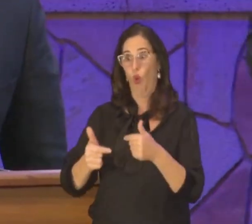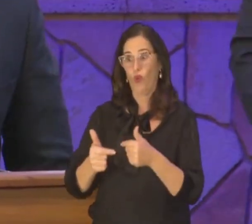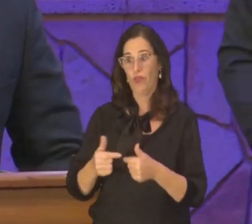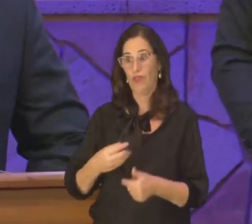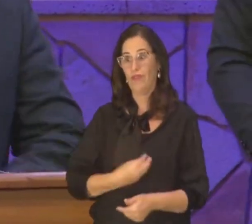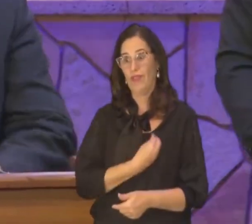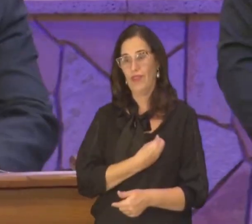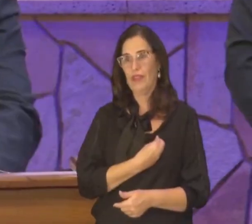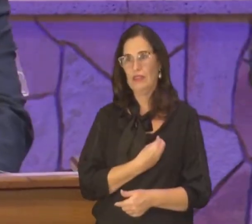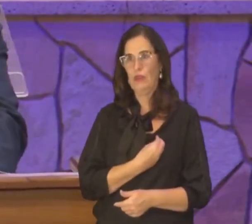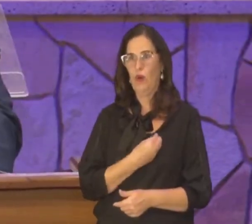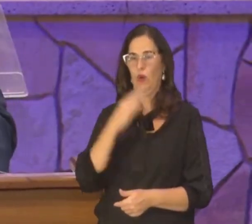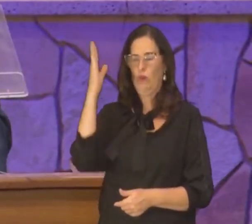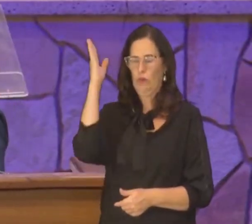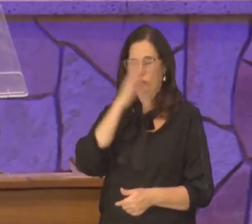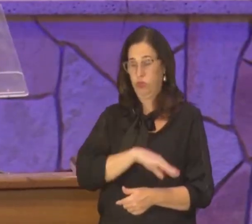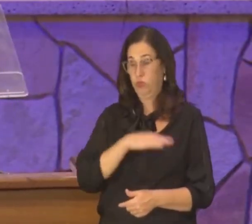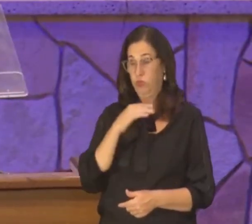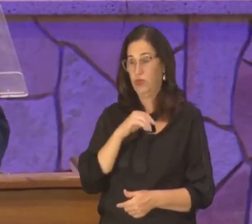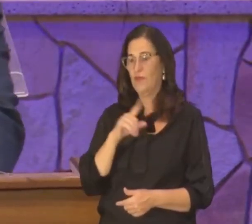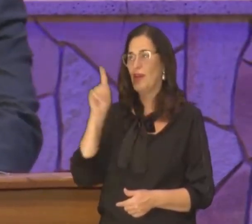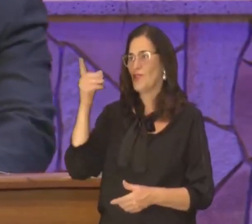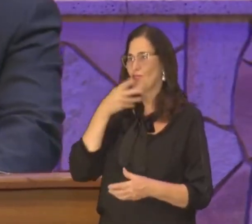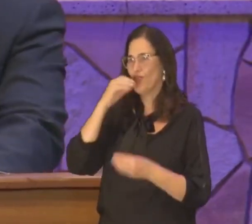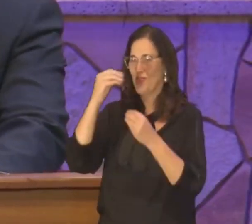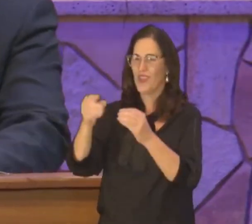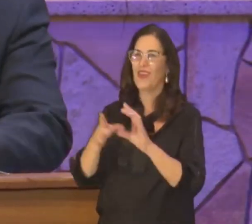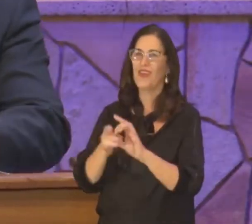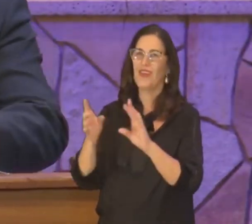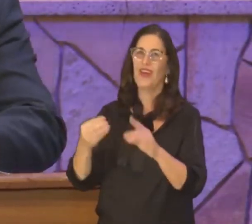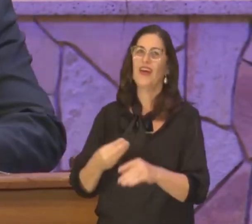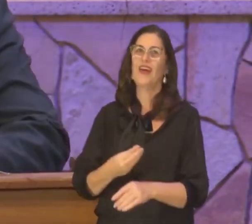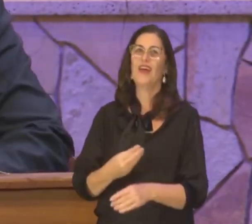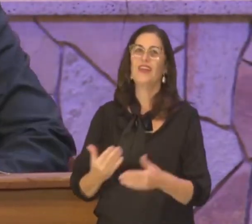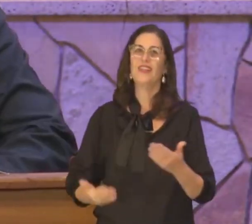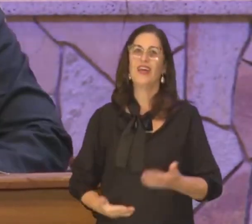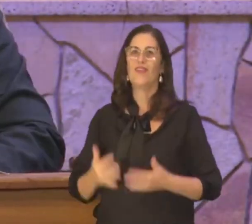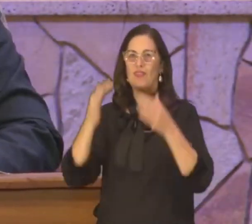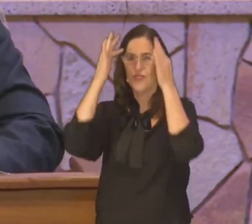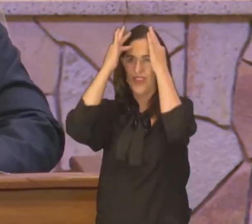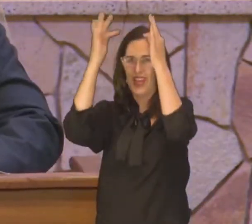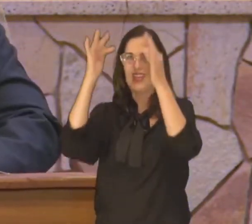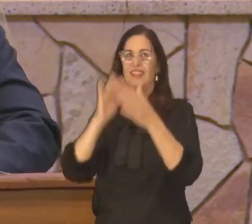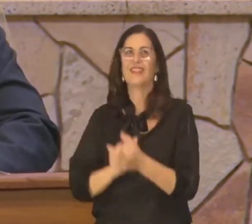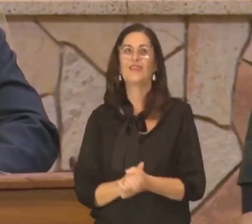umas temíveis cruéis, mas o Senhor tem livrado delas seus servos fiéis.